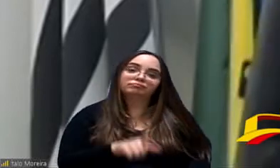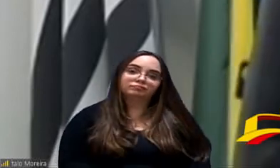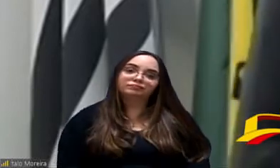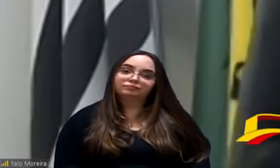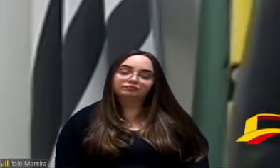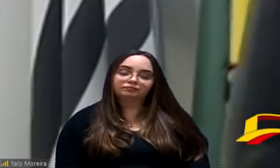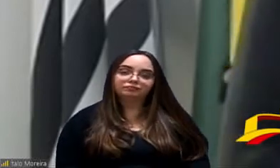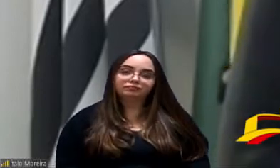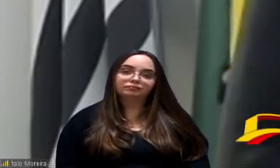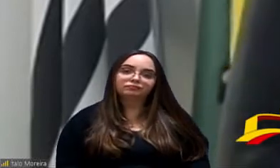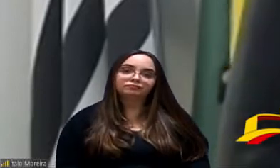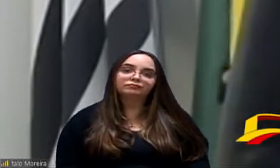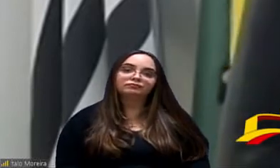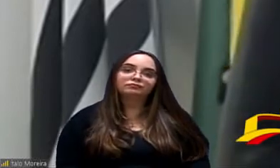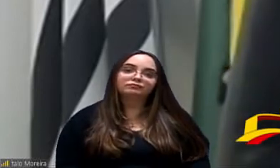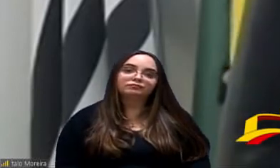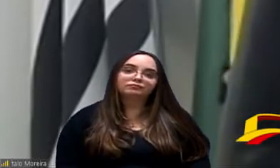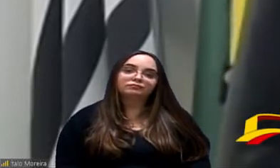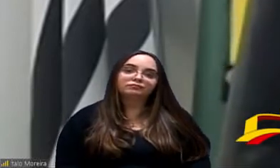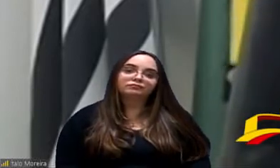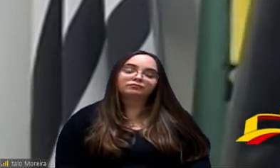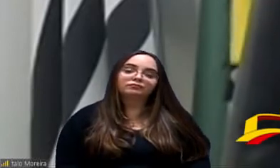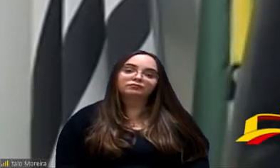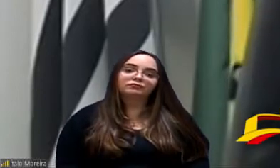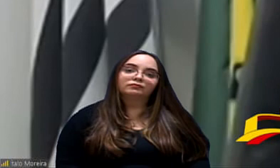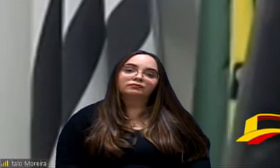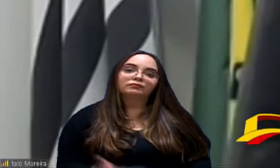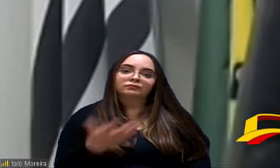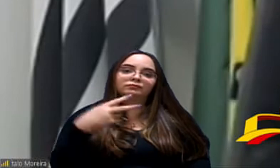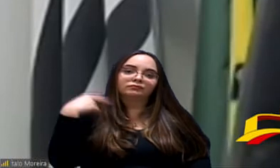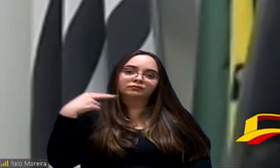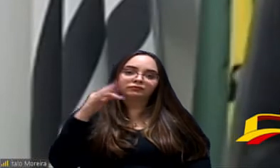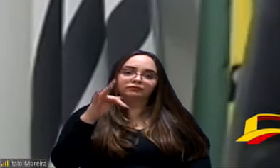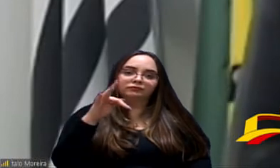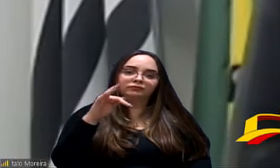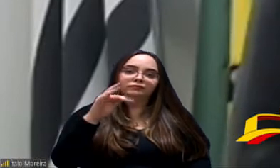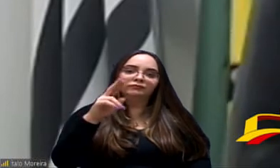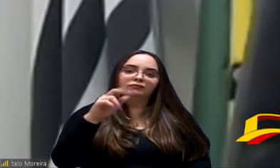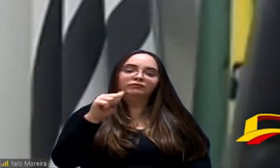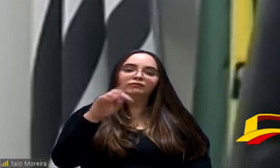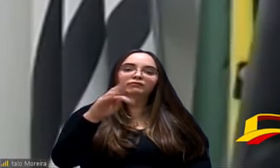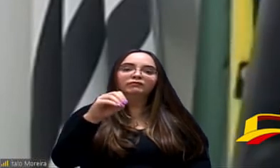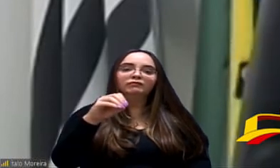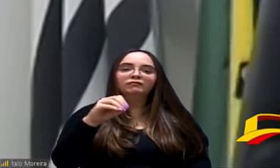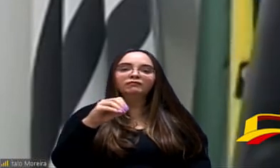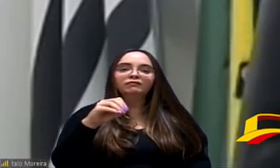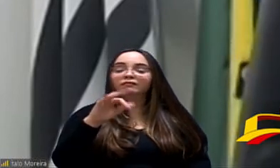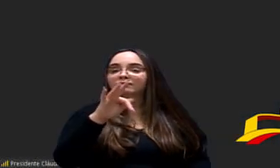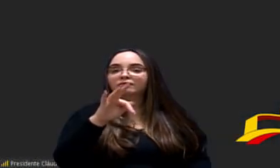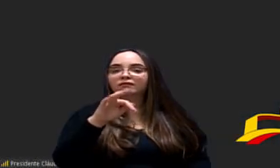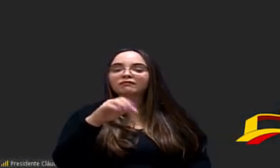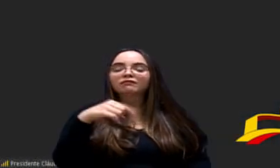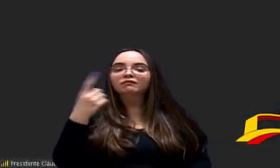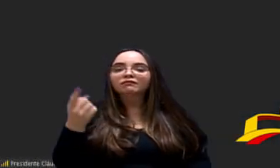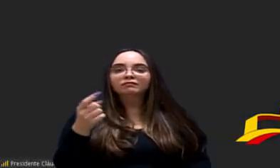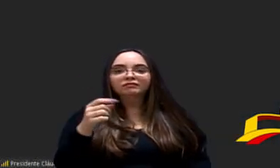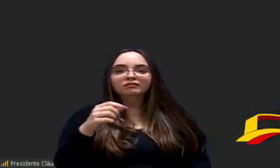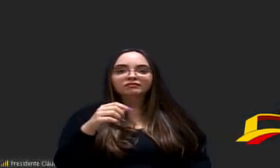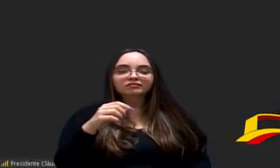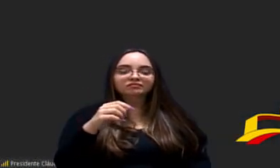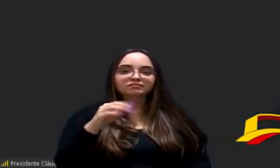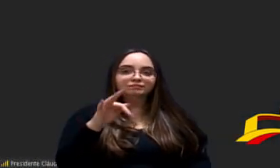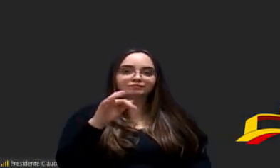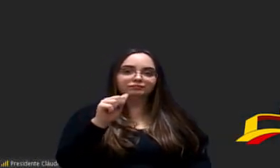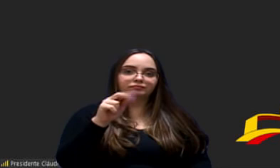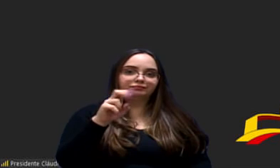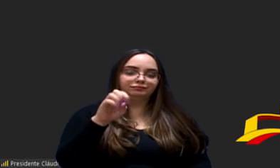para o MUNED. Né. Agora o vereador Fausto, depois da sequência, o vereador Luiz Santos, pastor Luiz Santos. Vereador